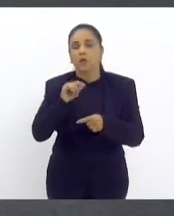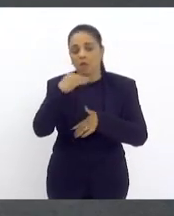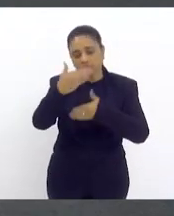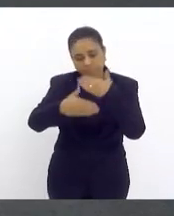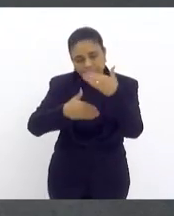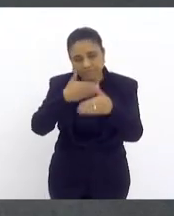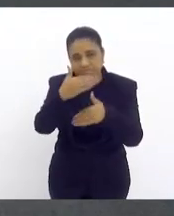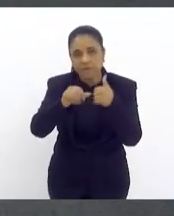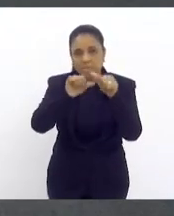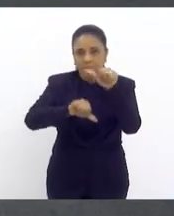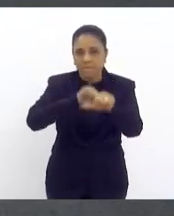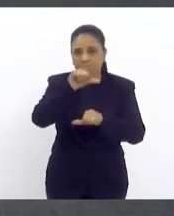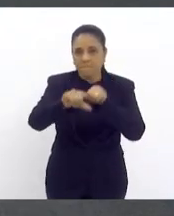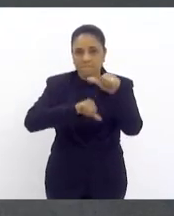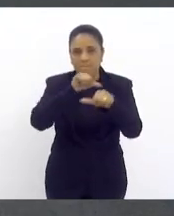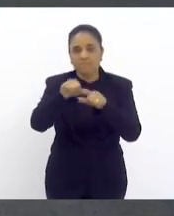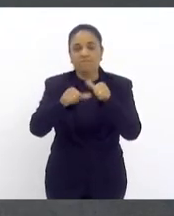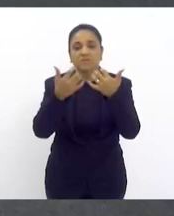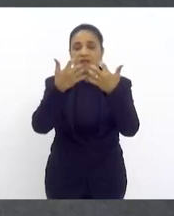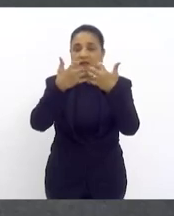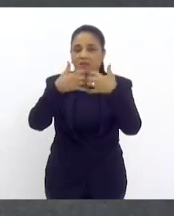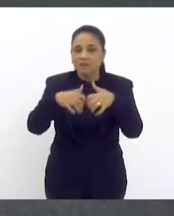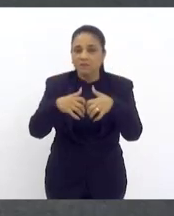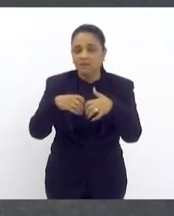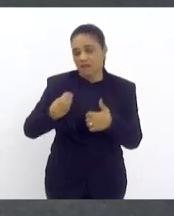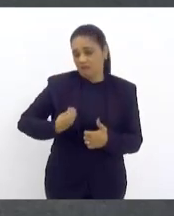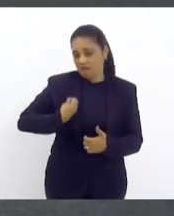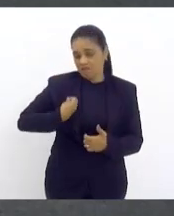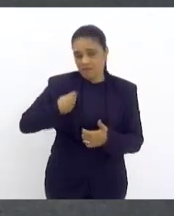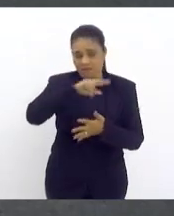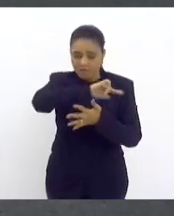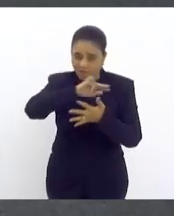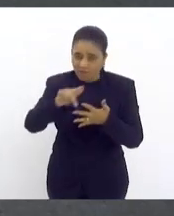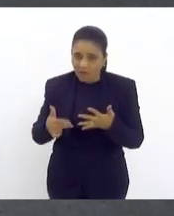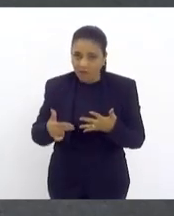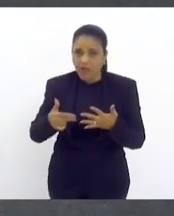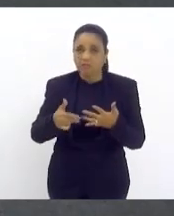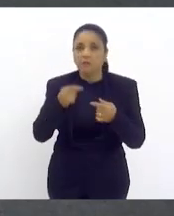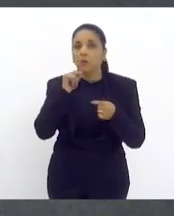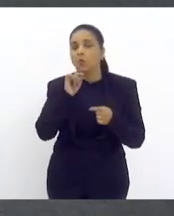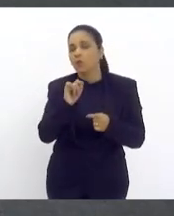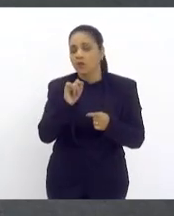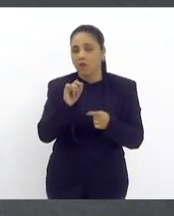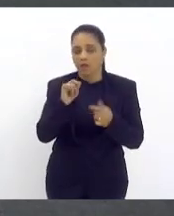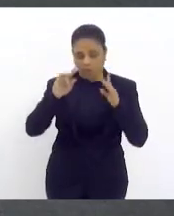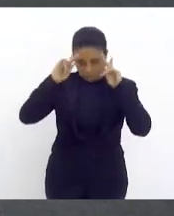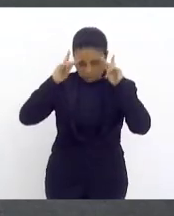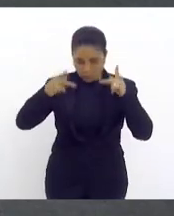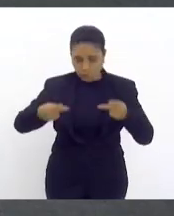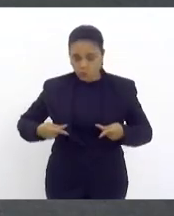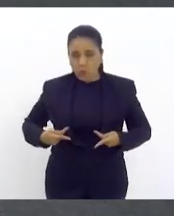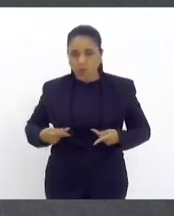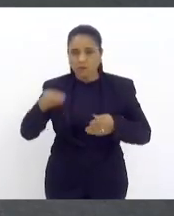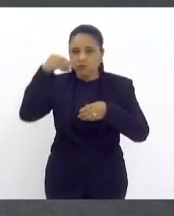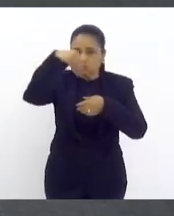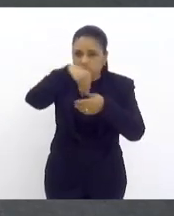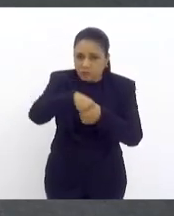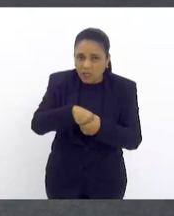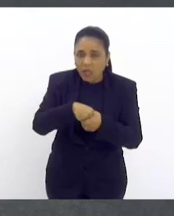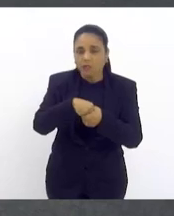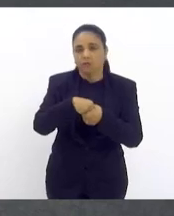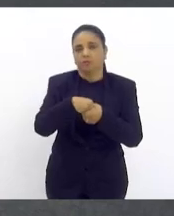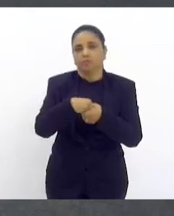adaptar diferentes dimensões da vida para que caiba a diversidade humana aqui dessas dimensões